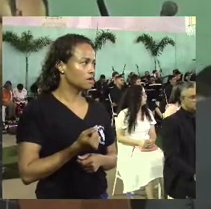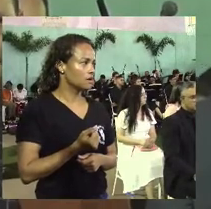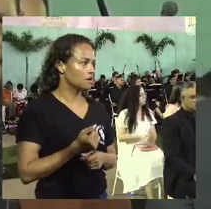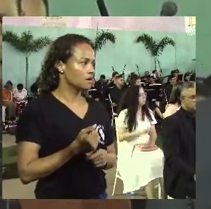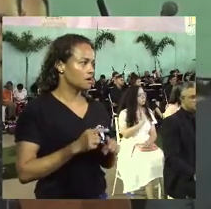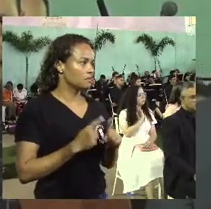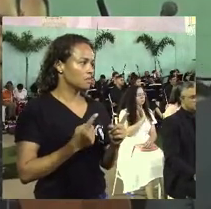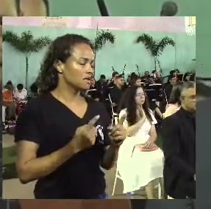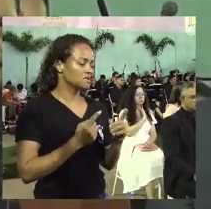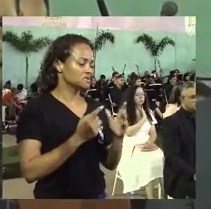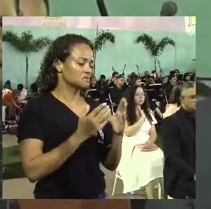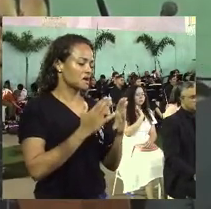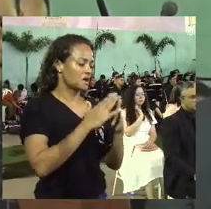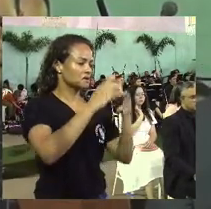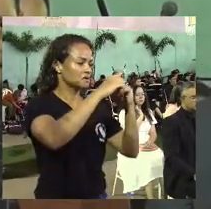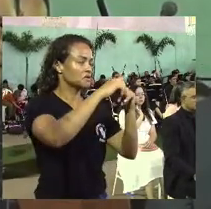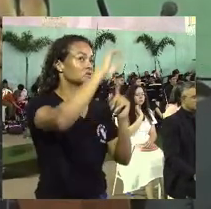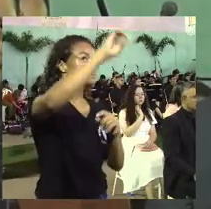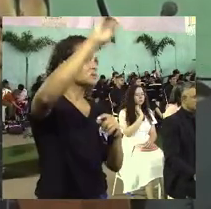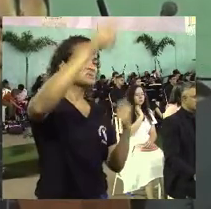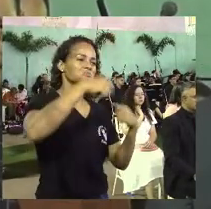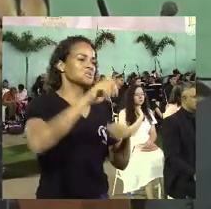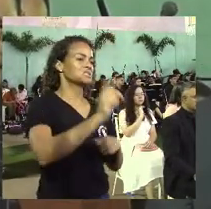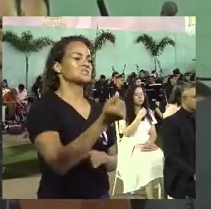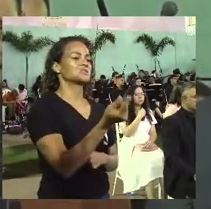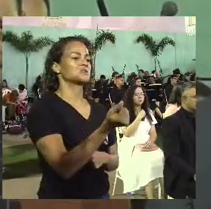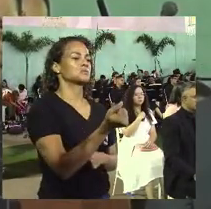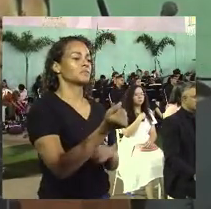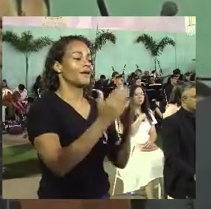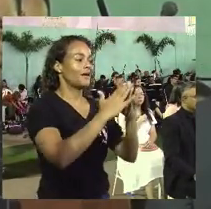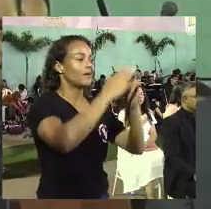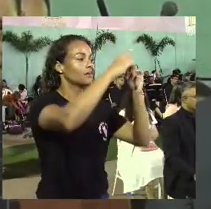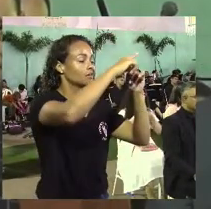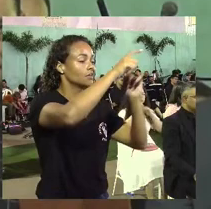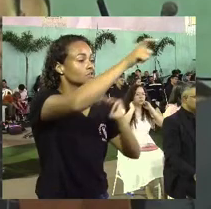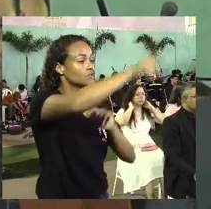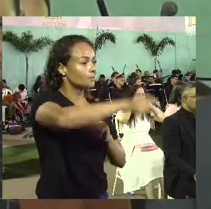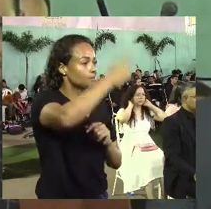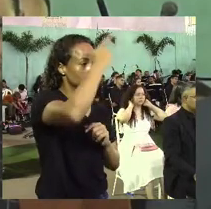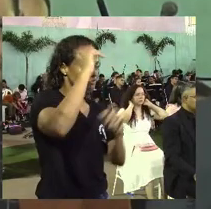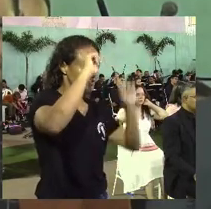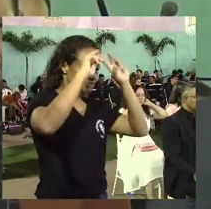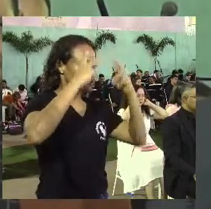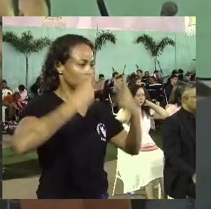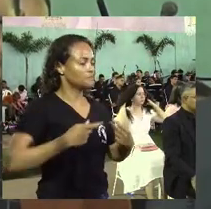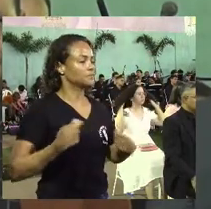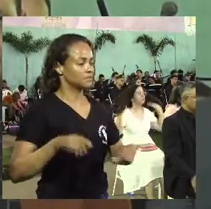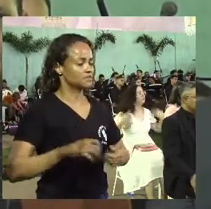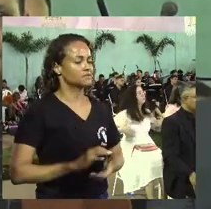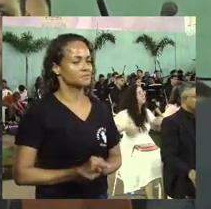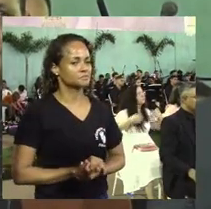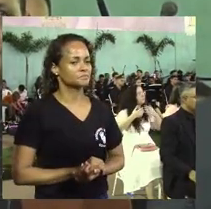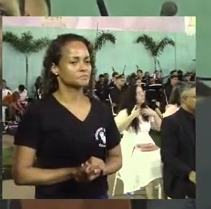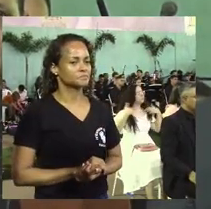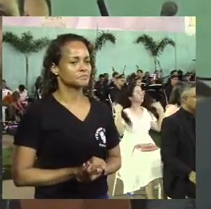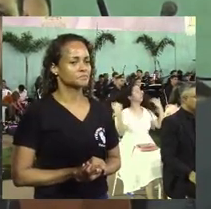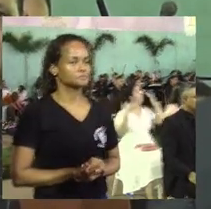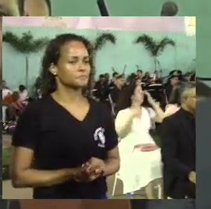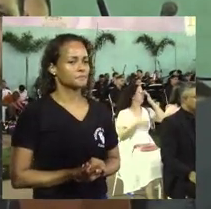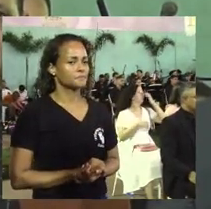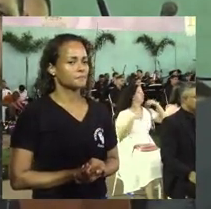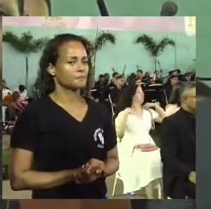porque ele é dom do olho da Prata a igreja organização é claro que isso aqui não foi um anjo que veio